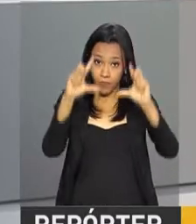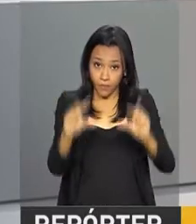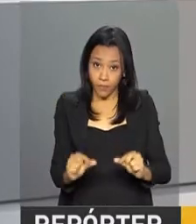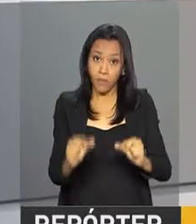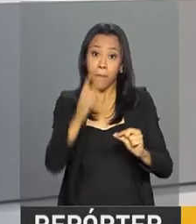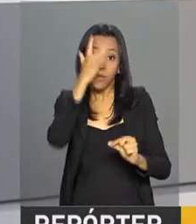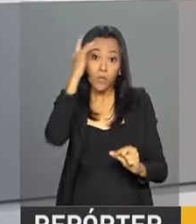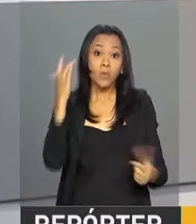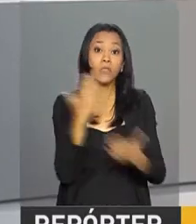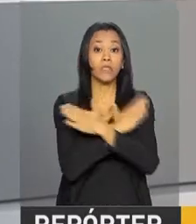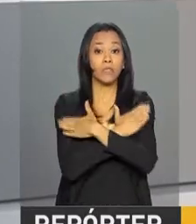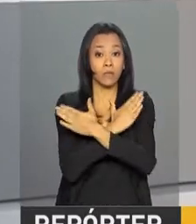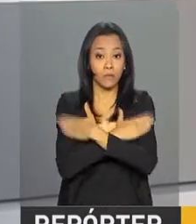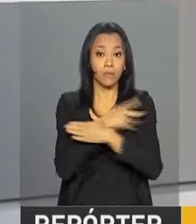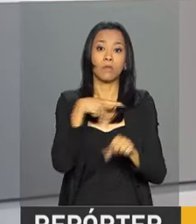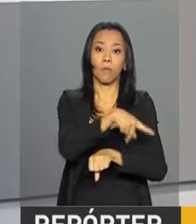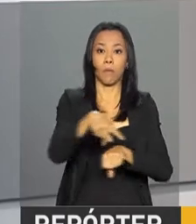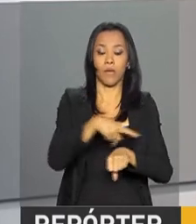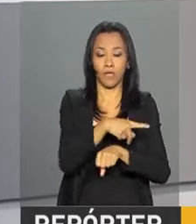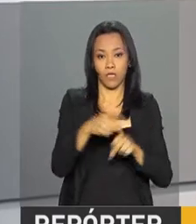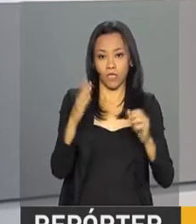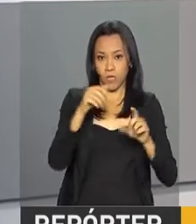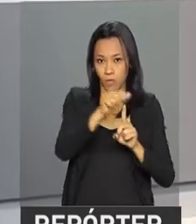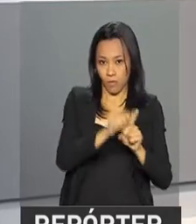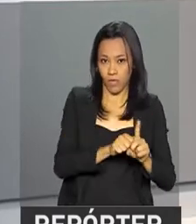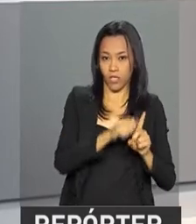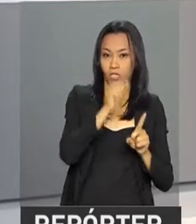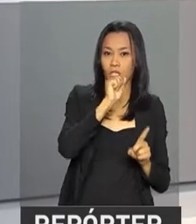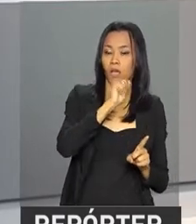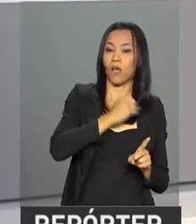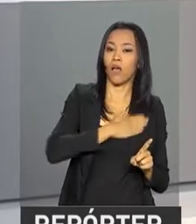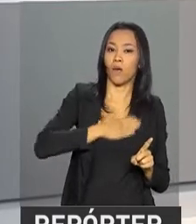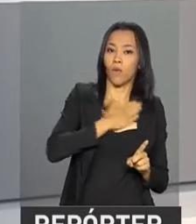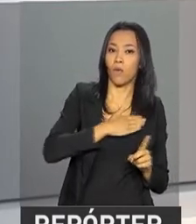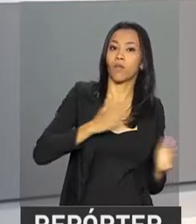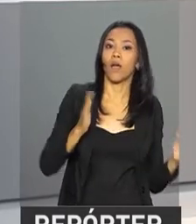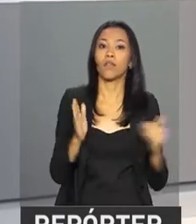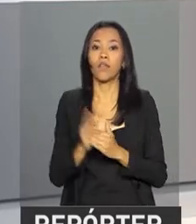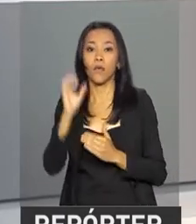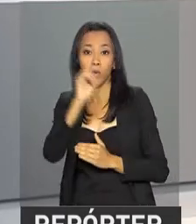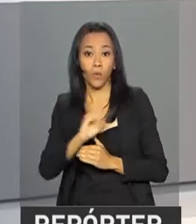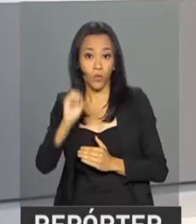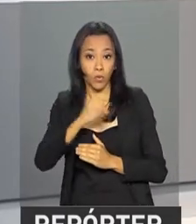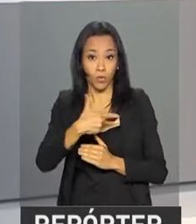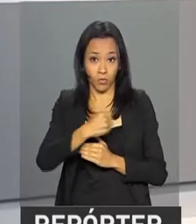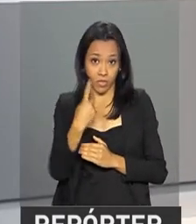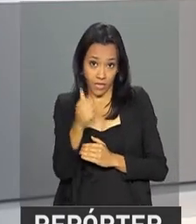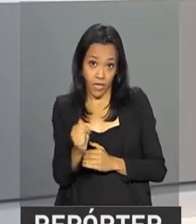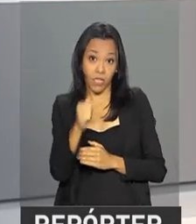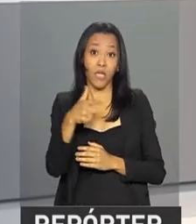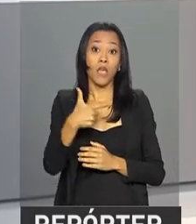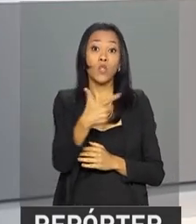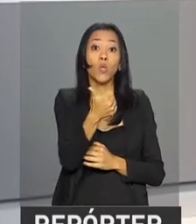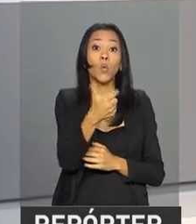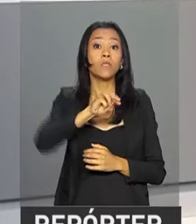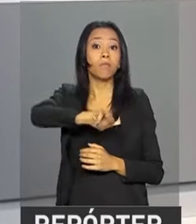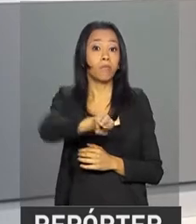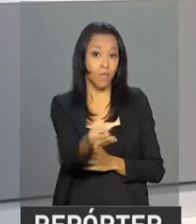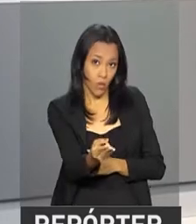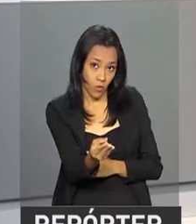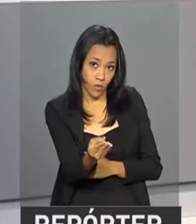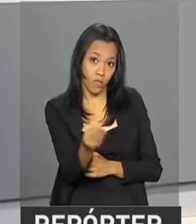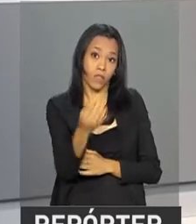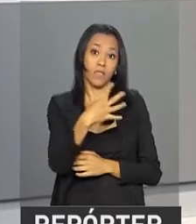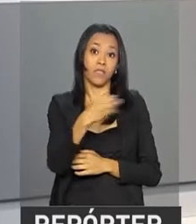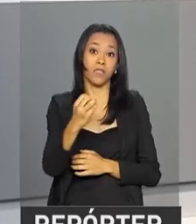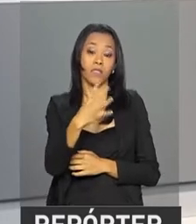pessoas desocupadas no país entre agosto e outubro de 2016 se esse número foi de 12 milhões e 700 mil pessoas